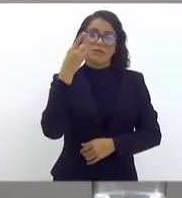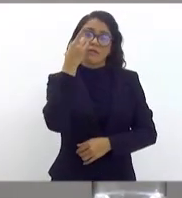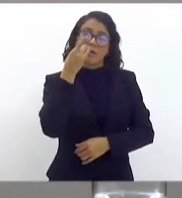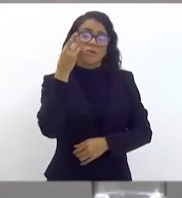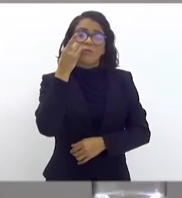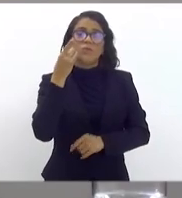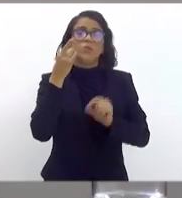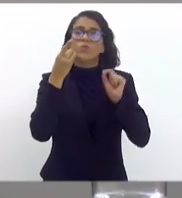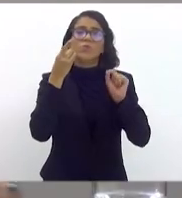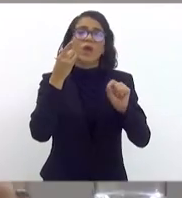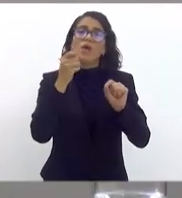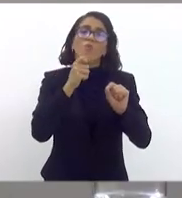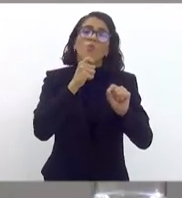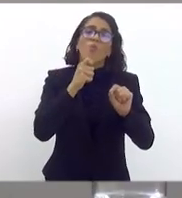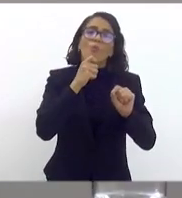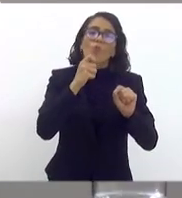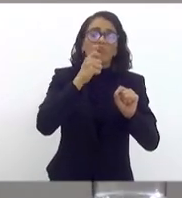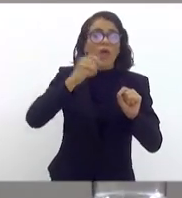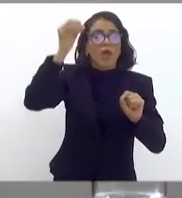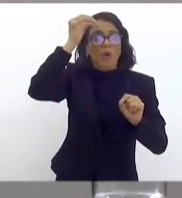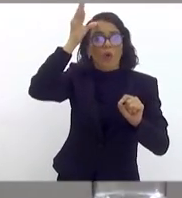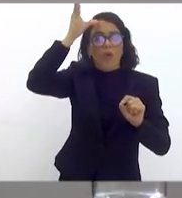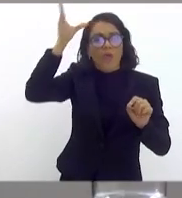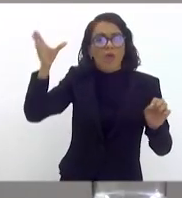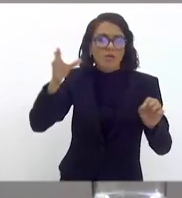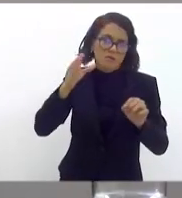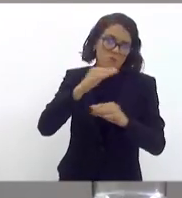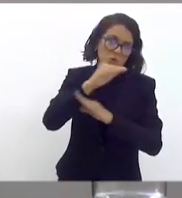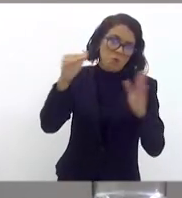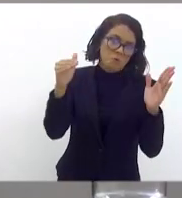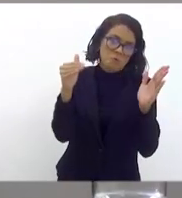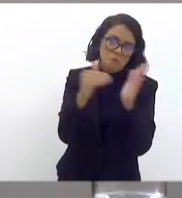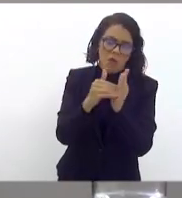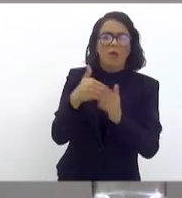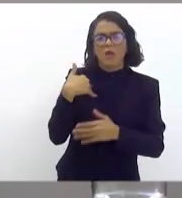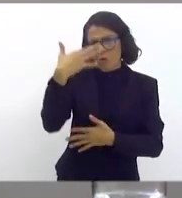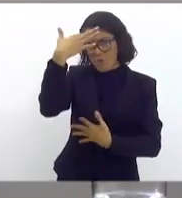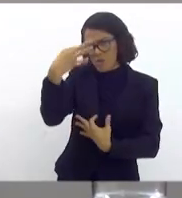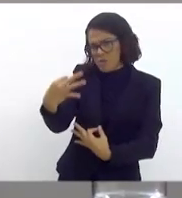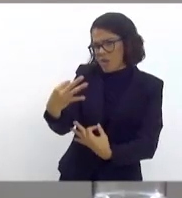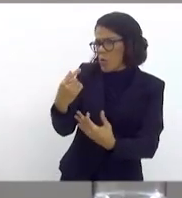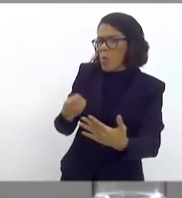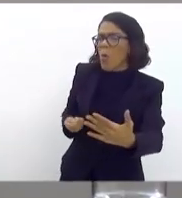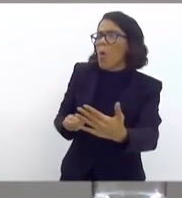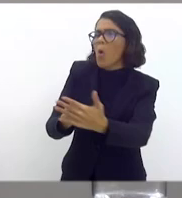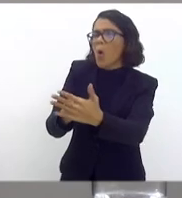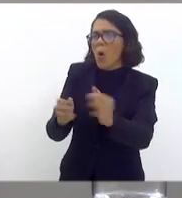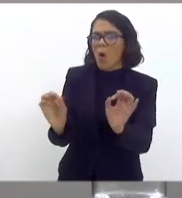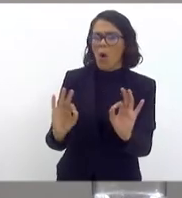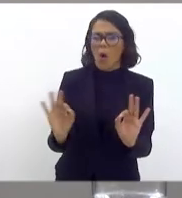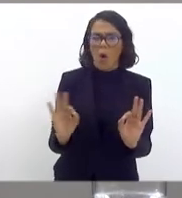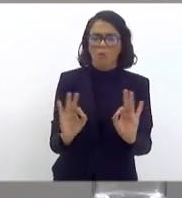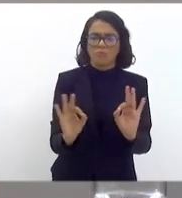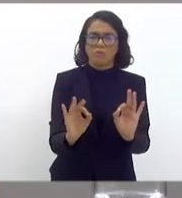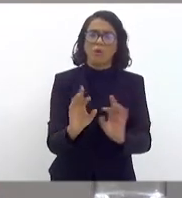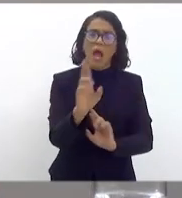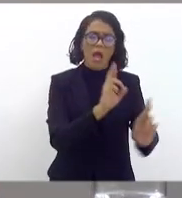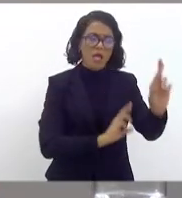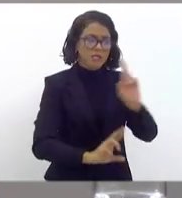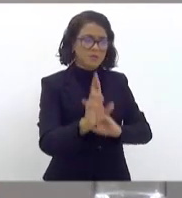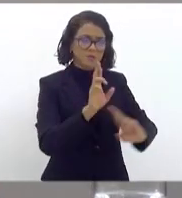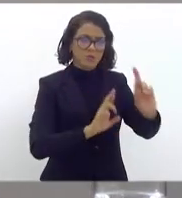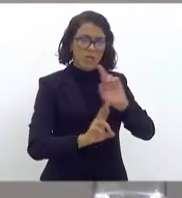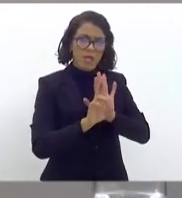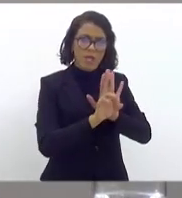que não tem todo o conhecimento, e eu entendo, e eu não lhe obrigo a ter, evidentemente, para responder em